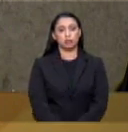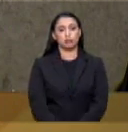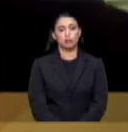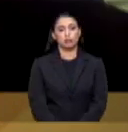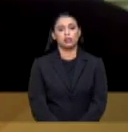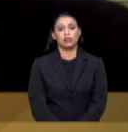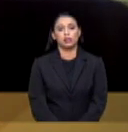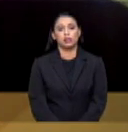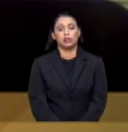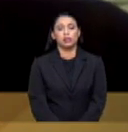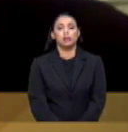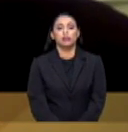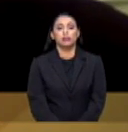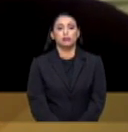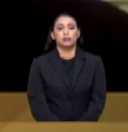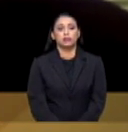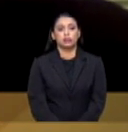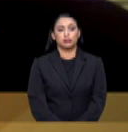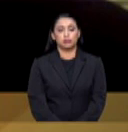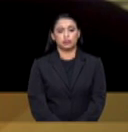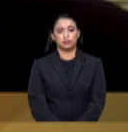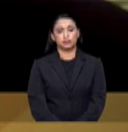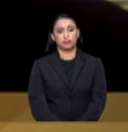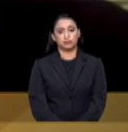Boa tarde, excelência. Boa tarde.